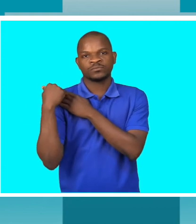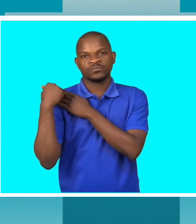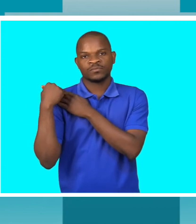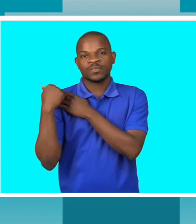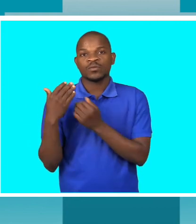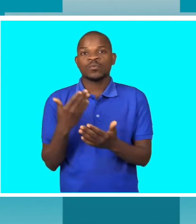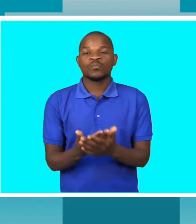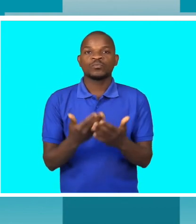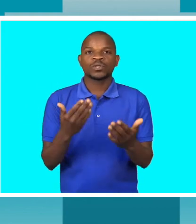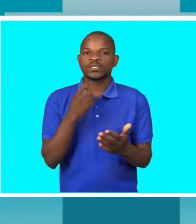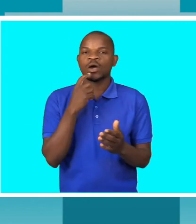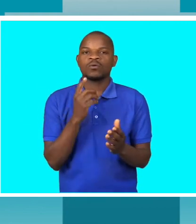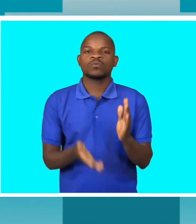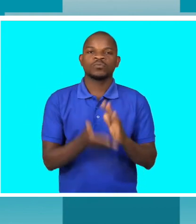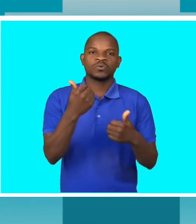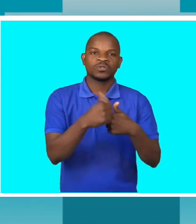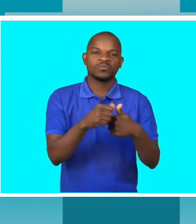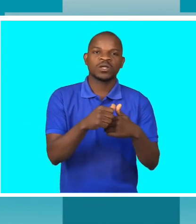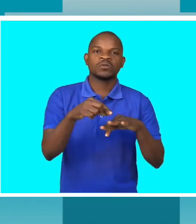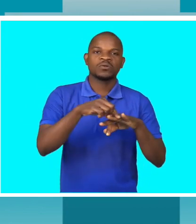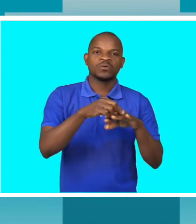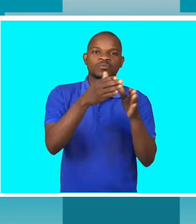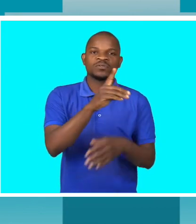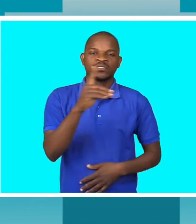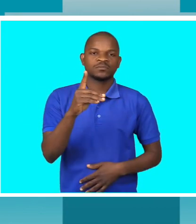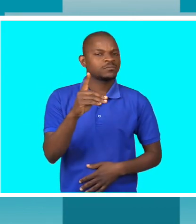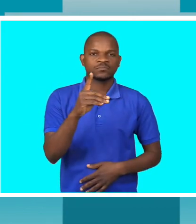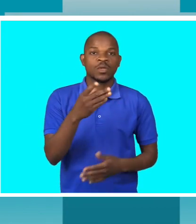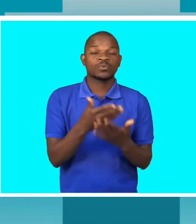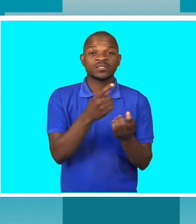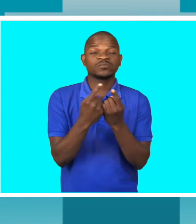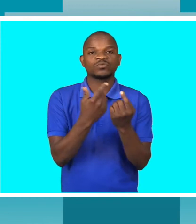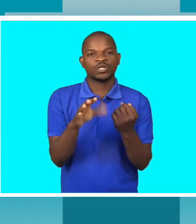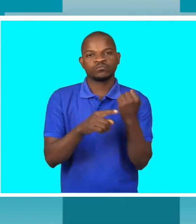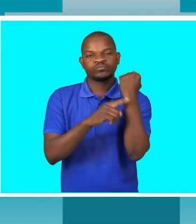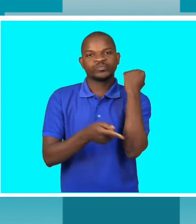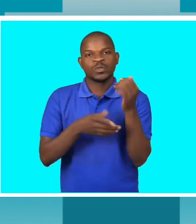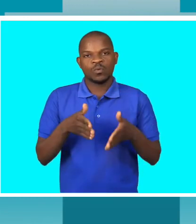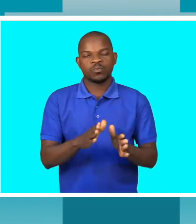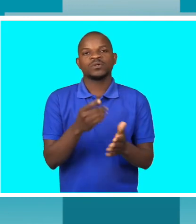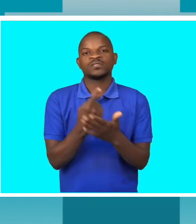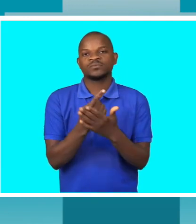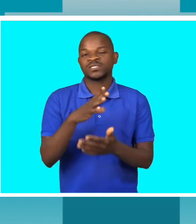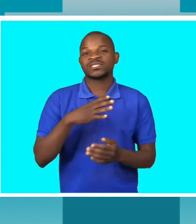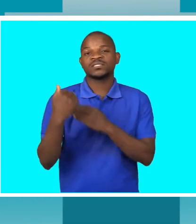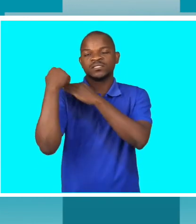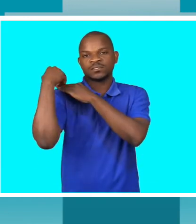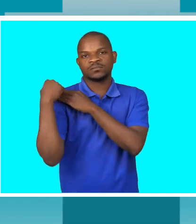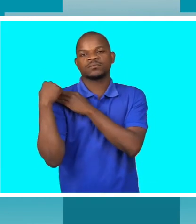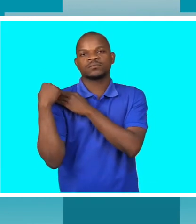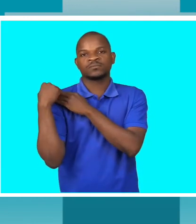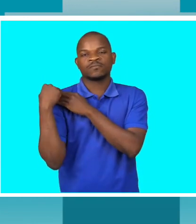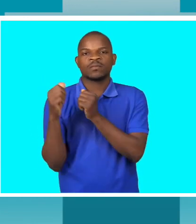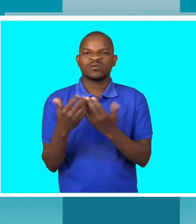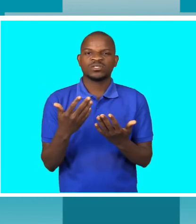o abandono de uma mãe com deficiência perante o seu marido em cinco segundos apenas O que é necessário